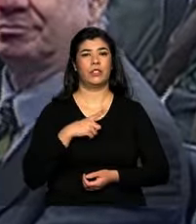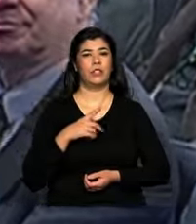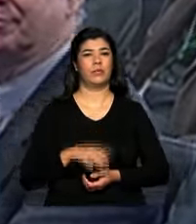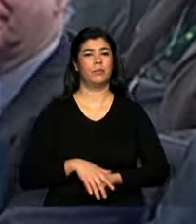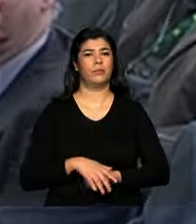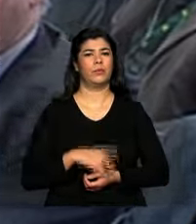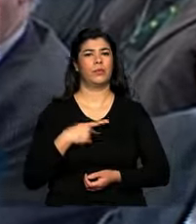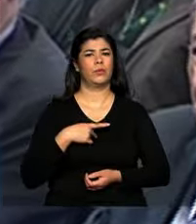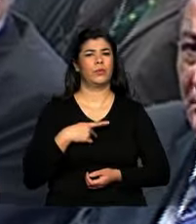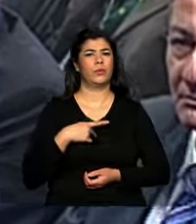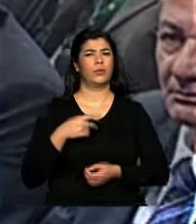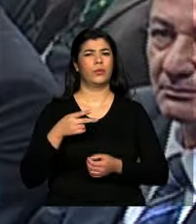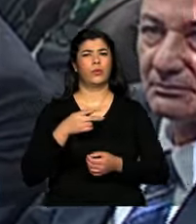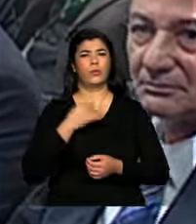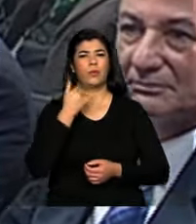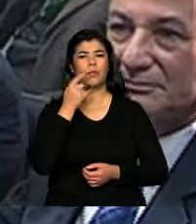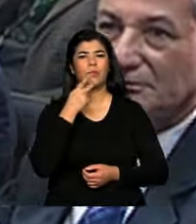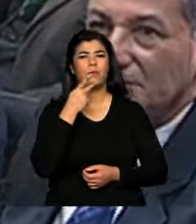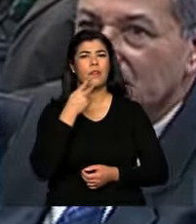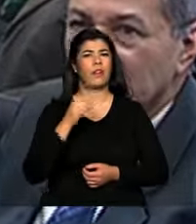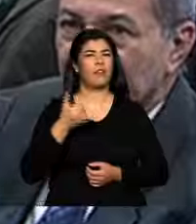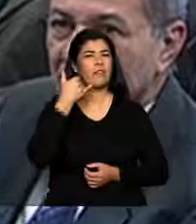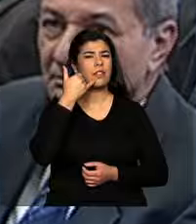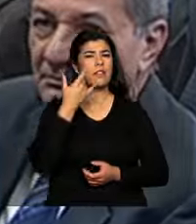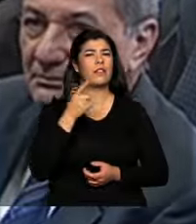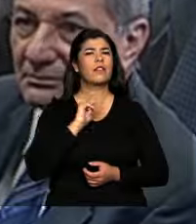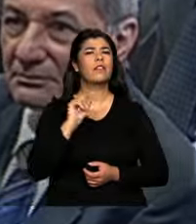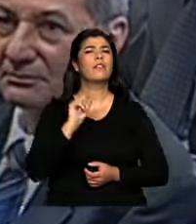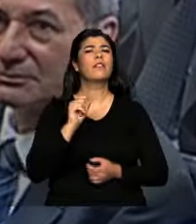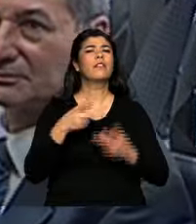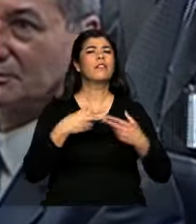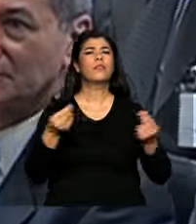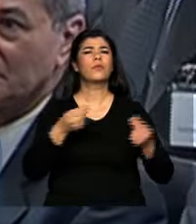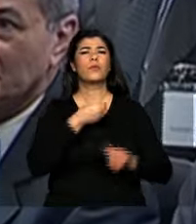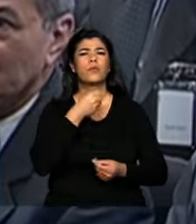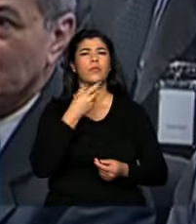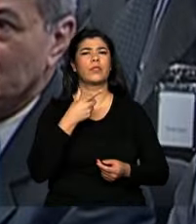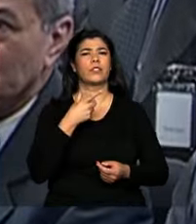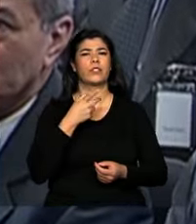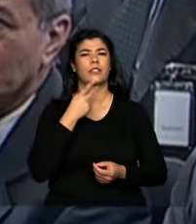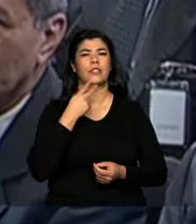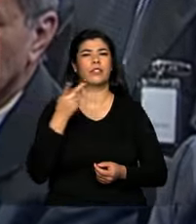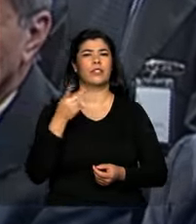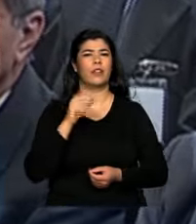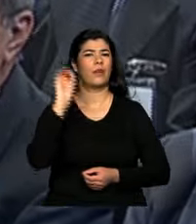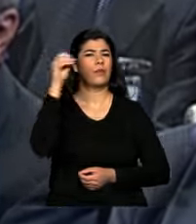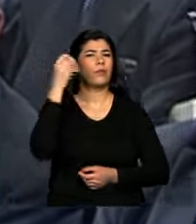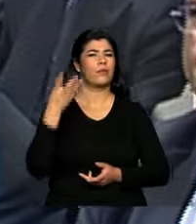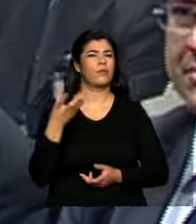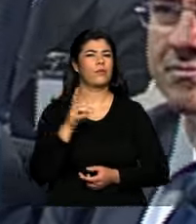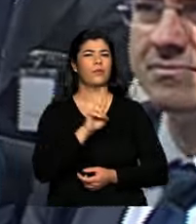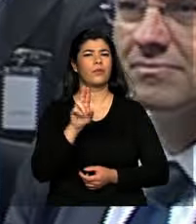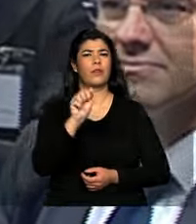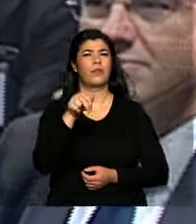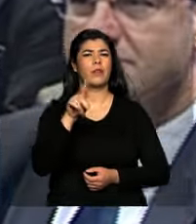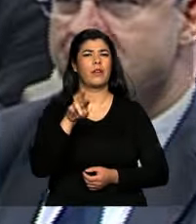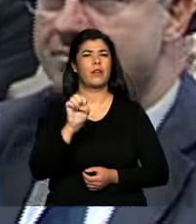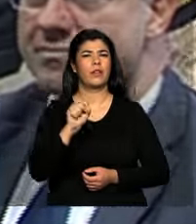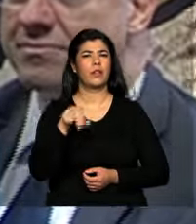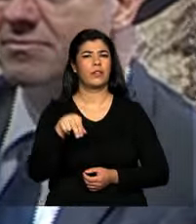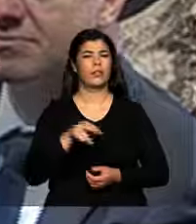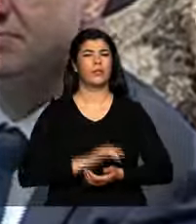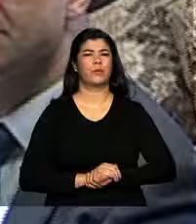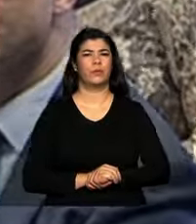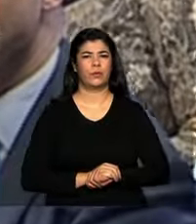Grande do Sul. Bem, Anderson Hartmann, tem novidade por aí? Nós estamos recebendo uma chamada do Rio Grande do Sul. Bem,